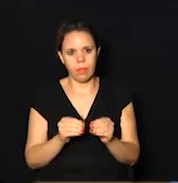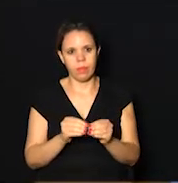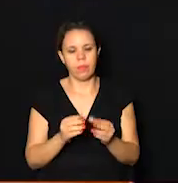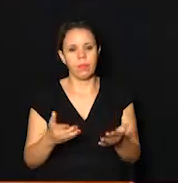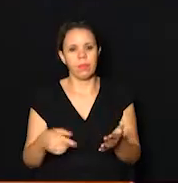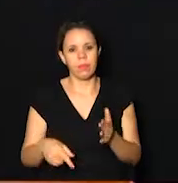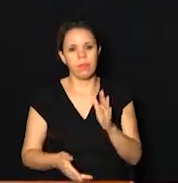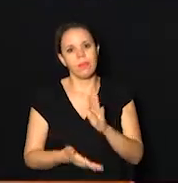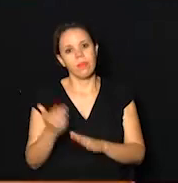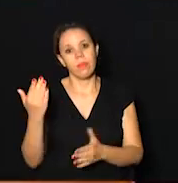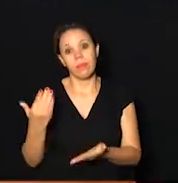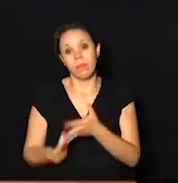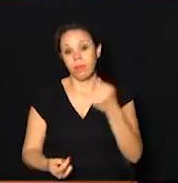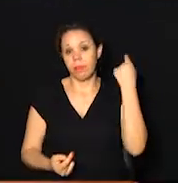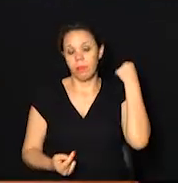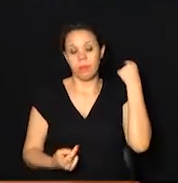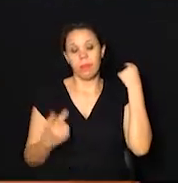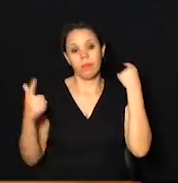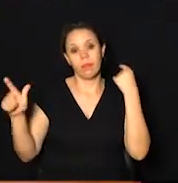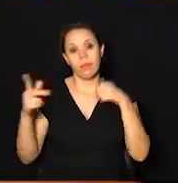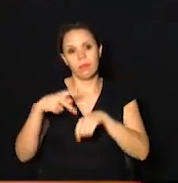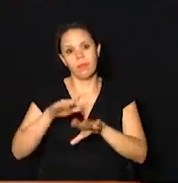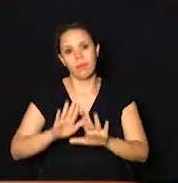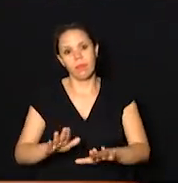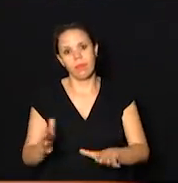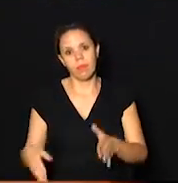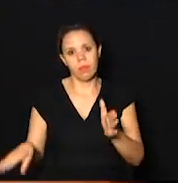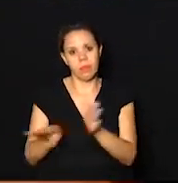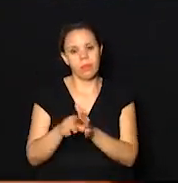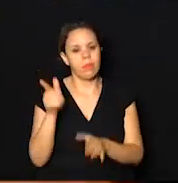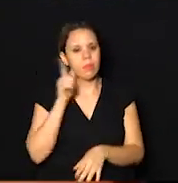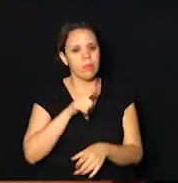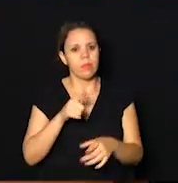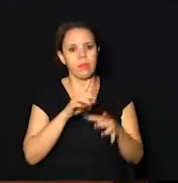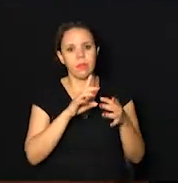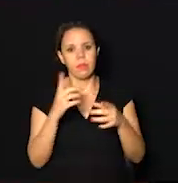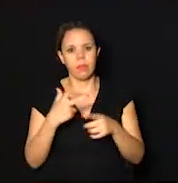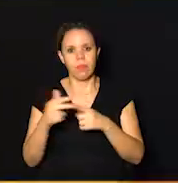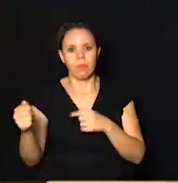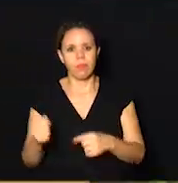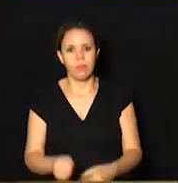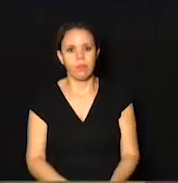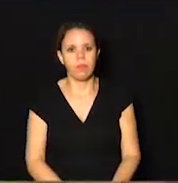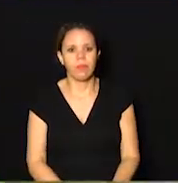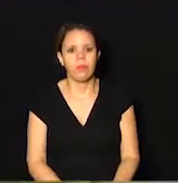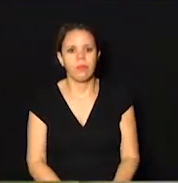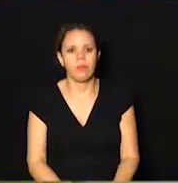britânico as duas então assim a gente chegou o cocô pagamos no campeonato